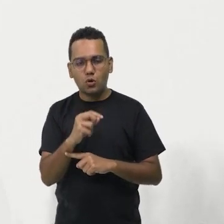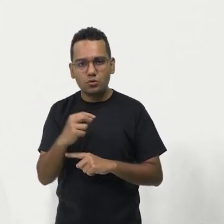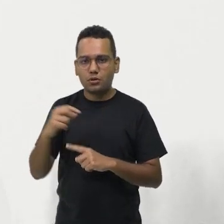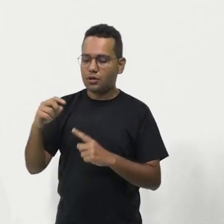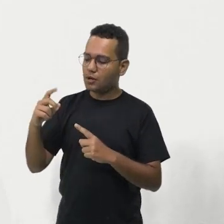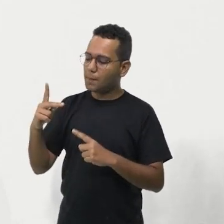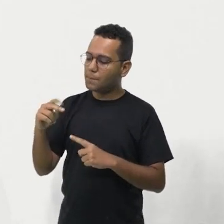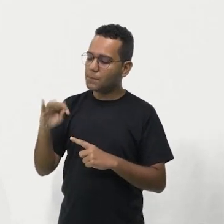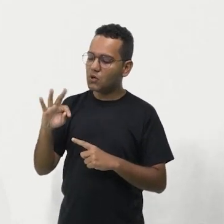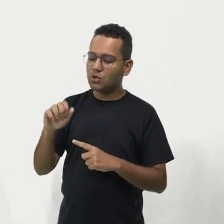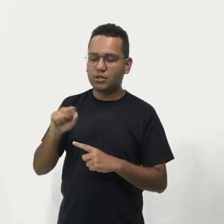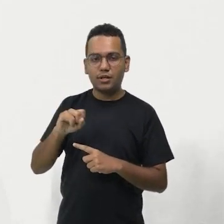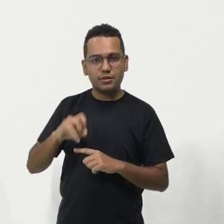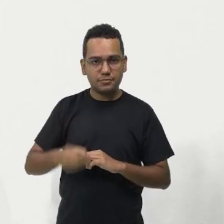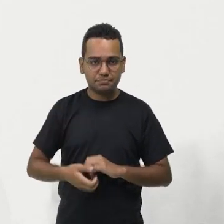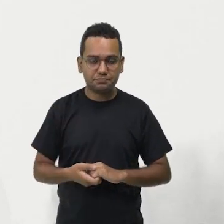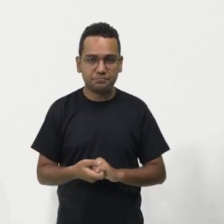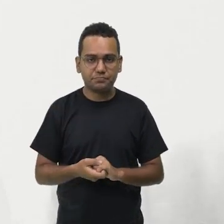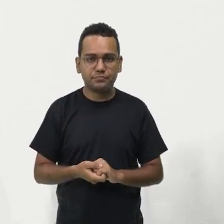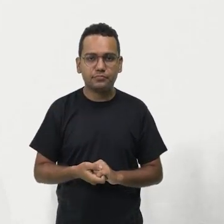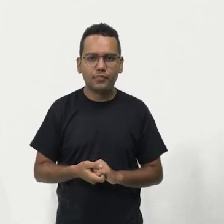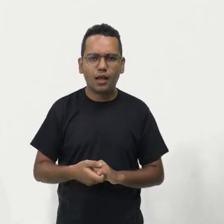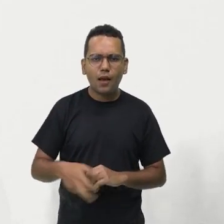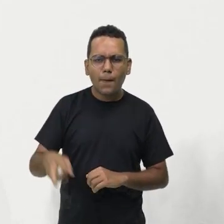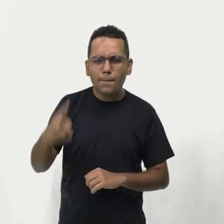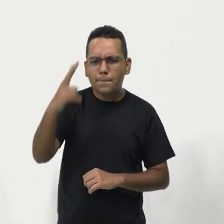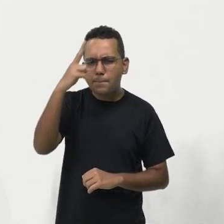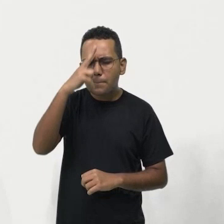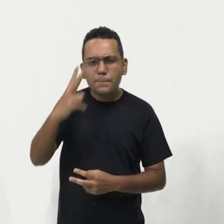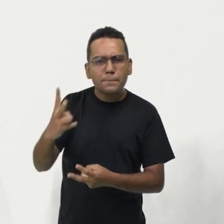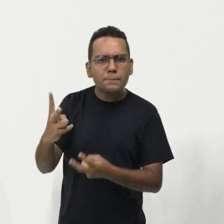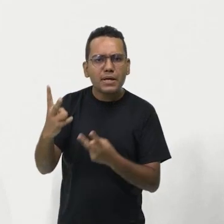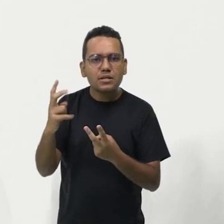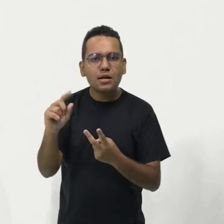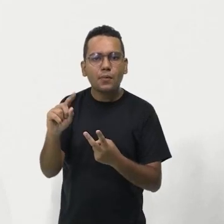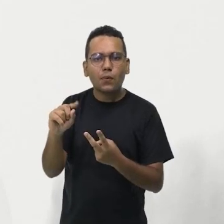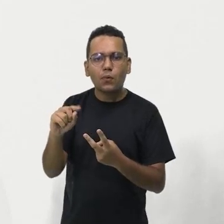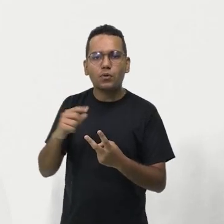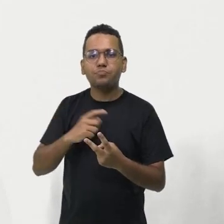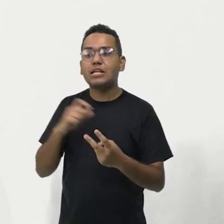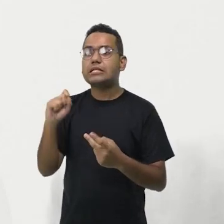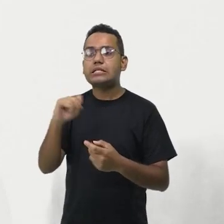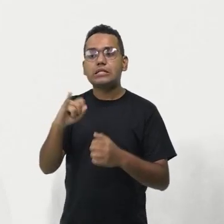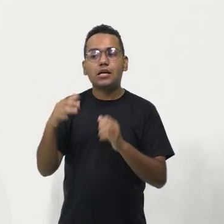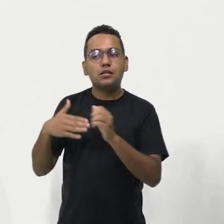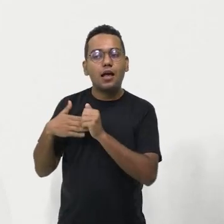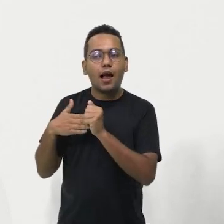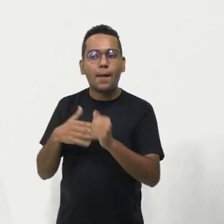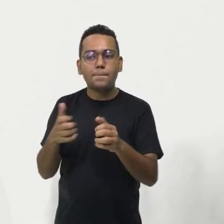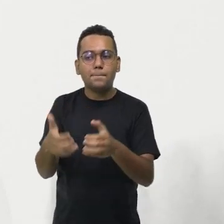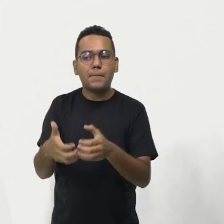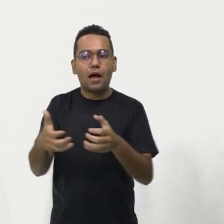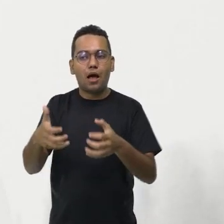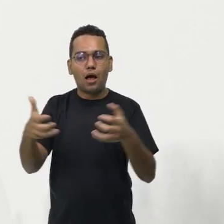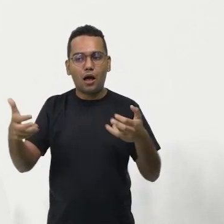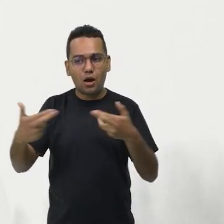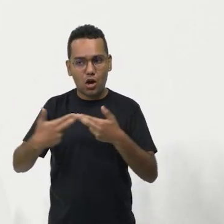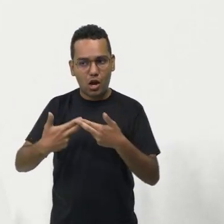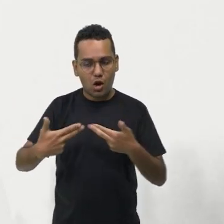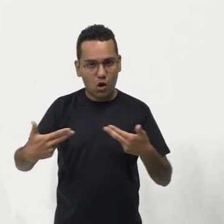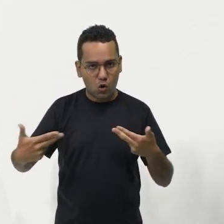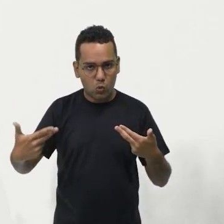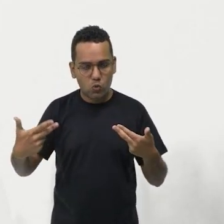potássio. Quando milhares de eletrócitos são ligados em série, aí a gente tem a ideia de em